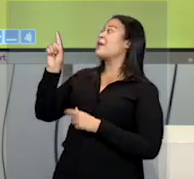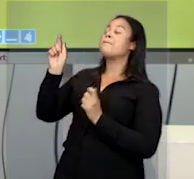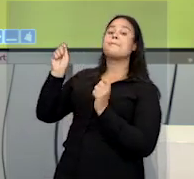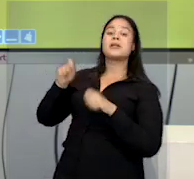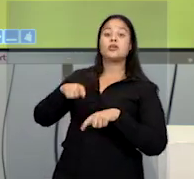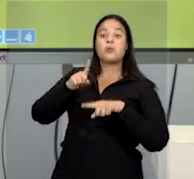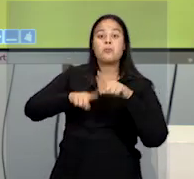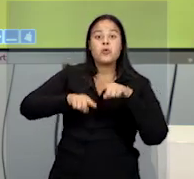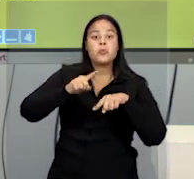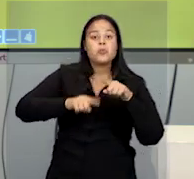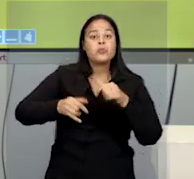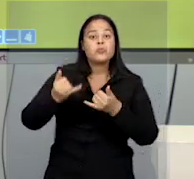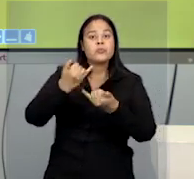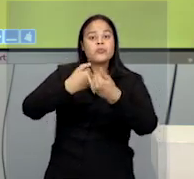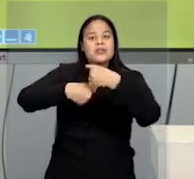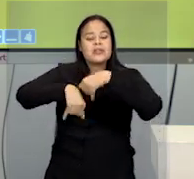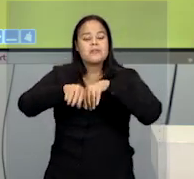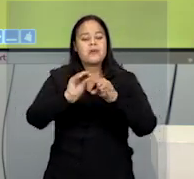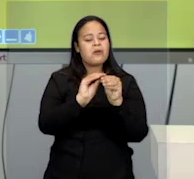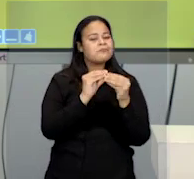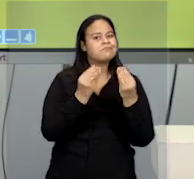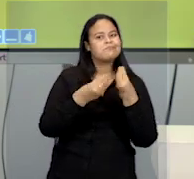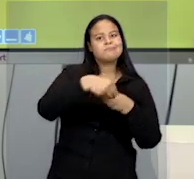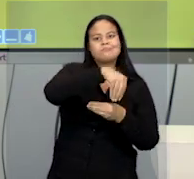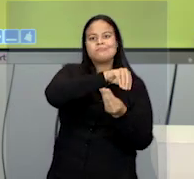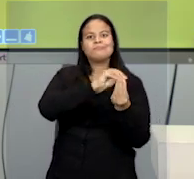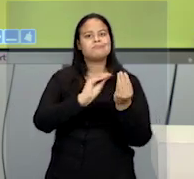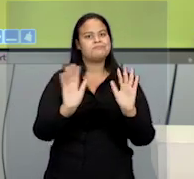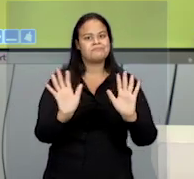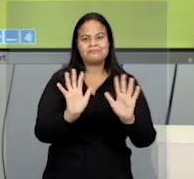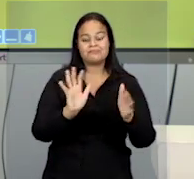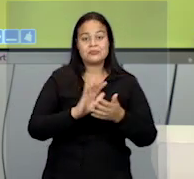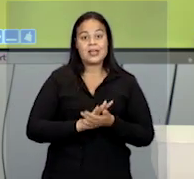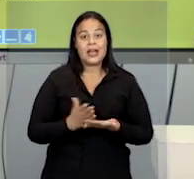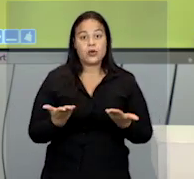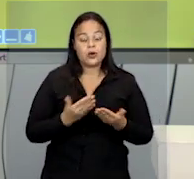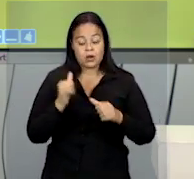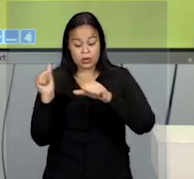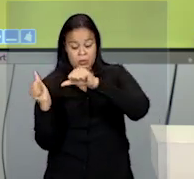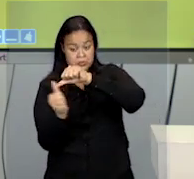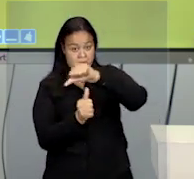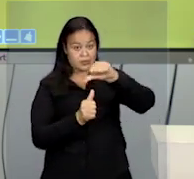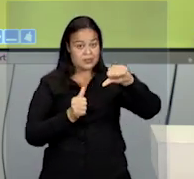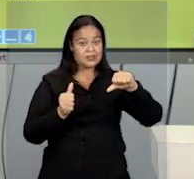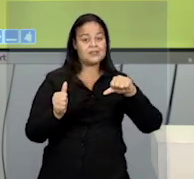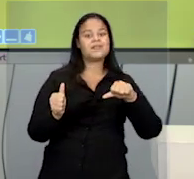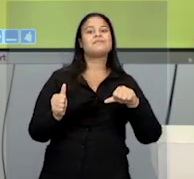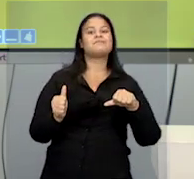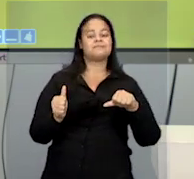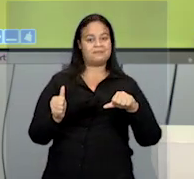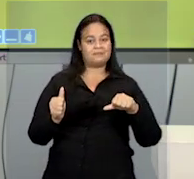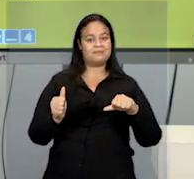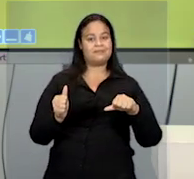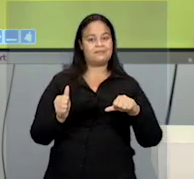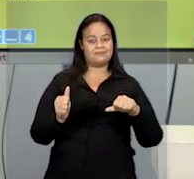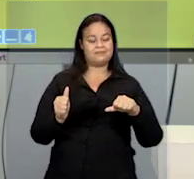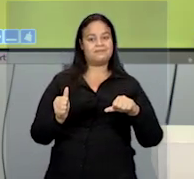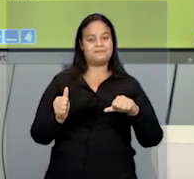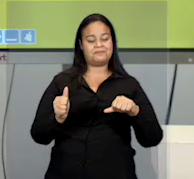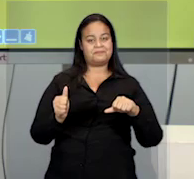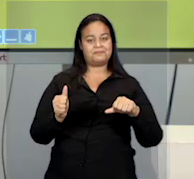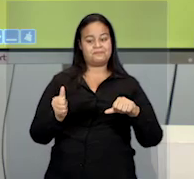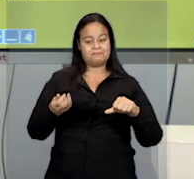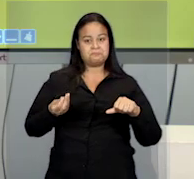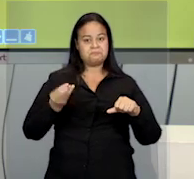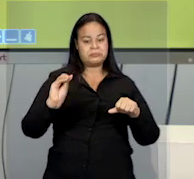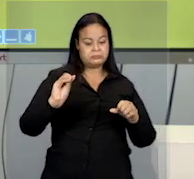produtos, eu não preciso dele nos reagentes. Quando eu inverter essa reação, ou seja, eu vou escrever ela no sentido contrário, eu